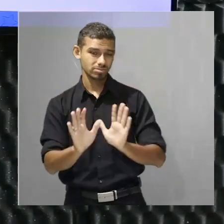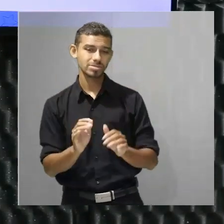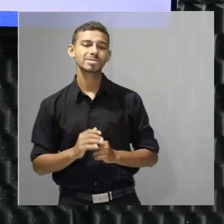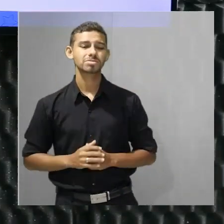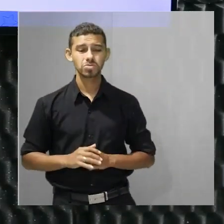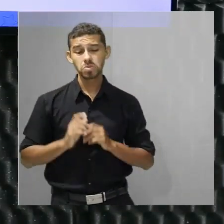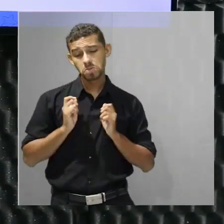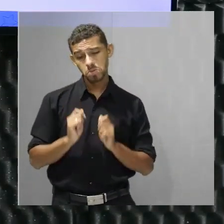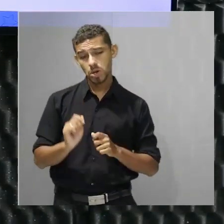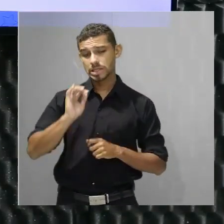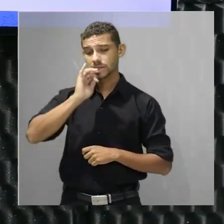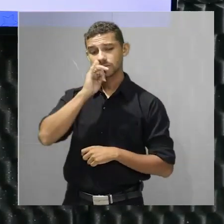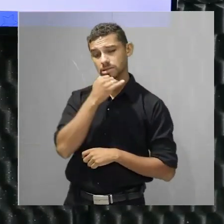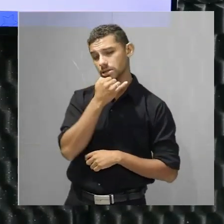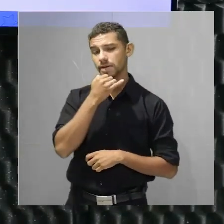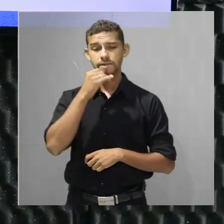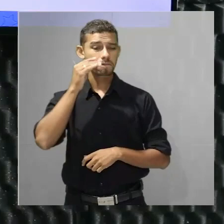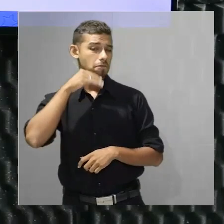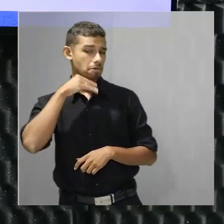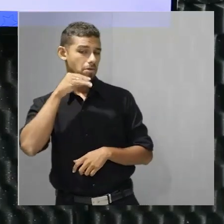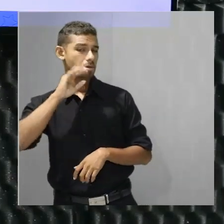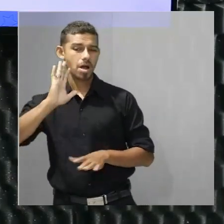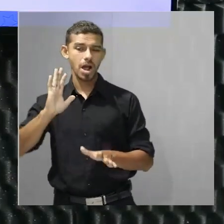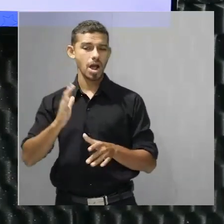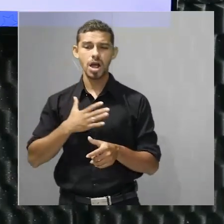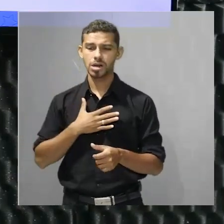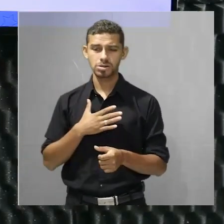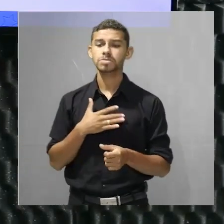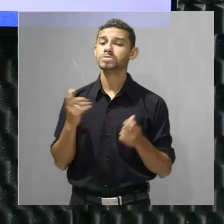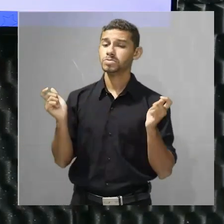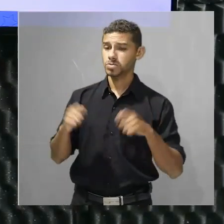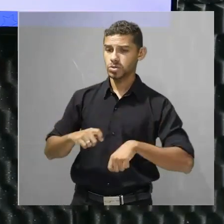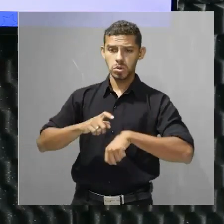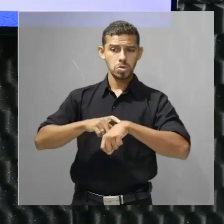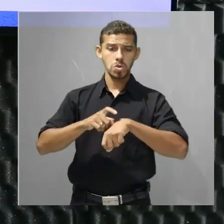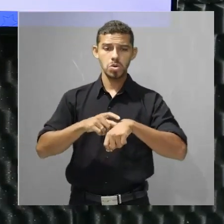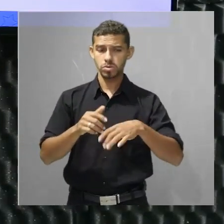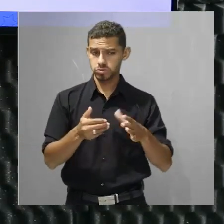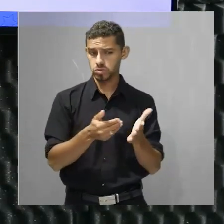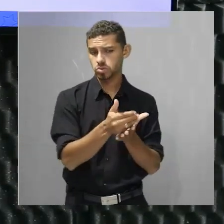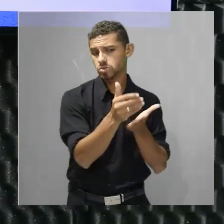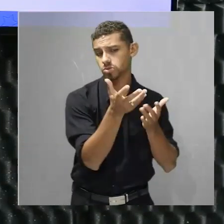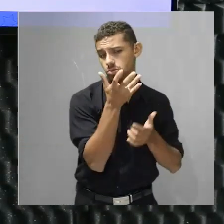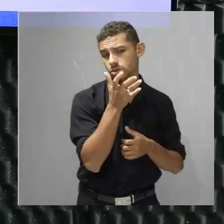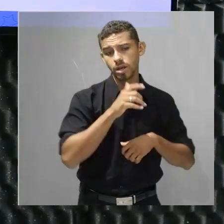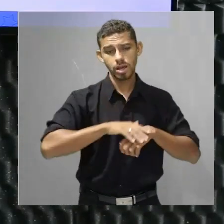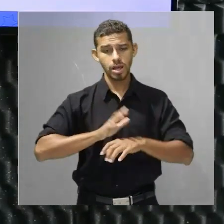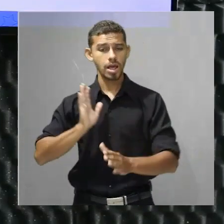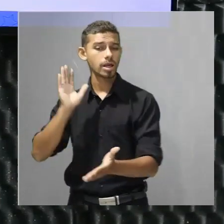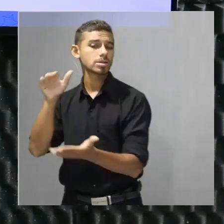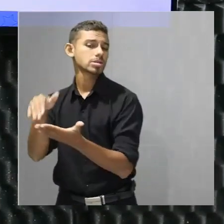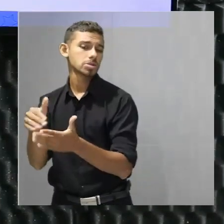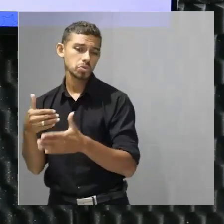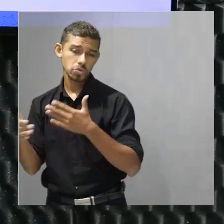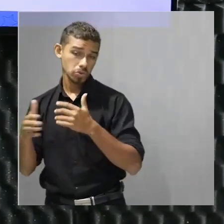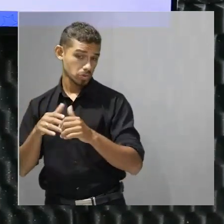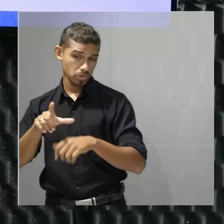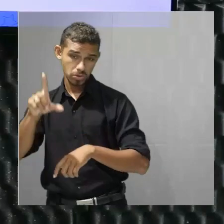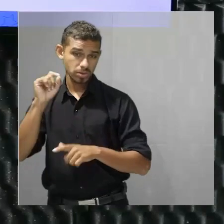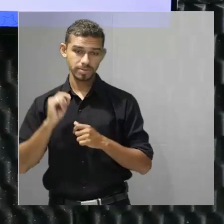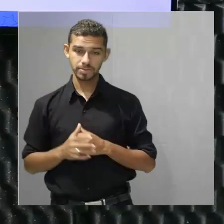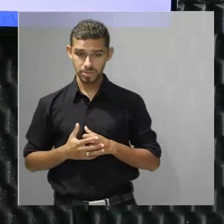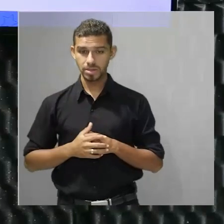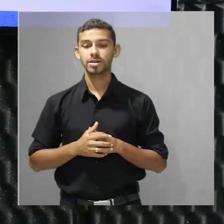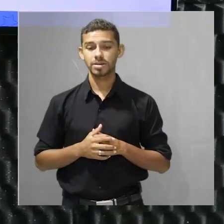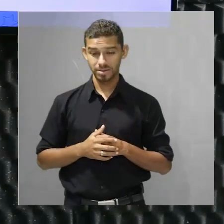Fraco mas sim covardia horário na hora que quiser até a hora que tiver afim cesta básica todos